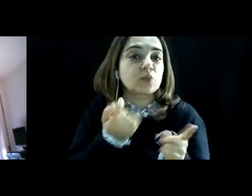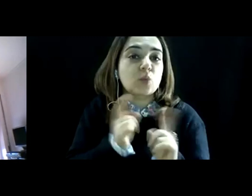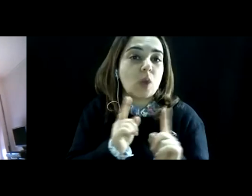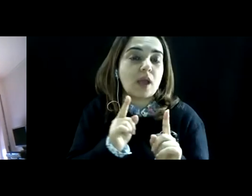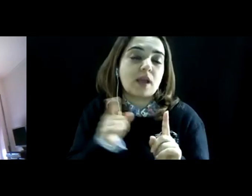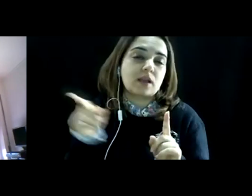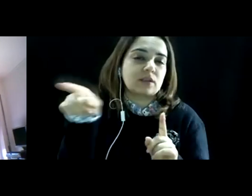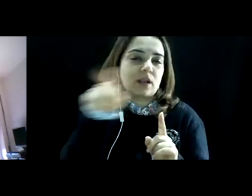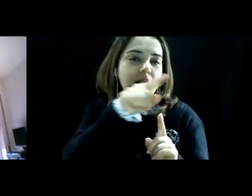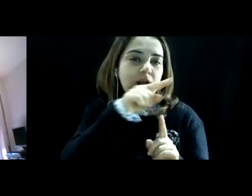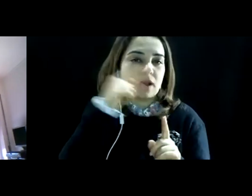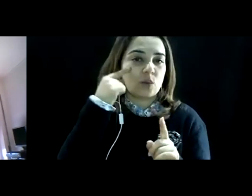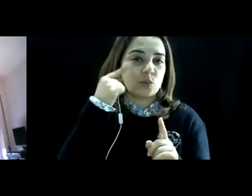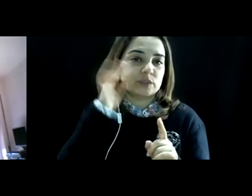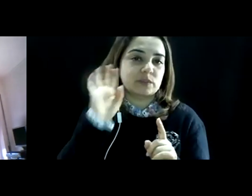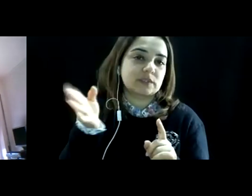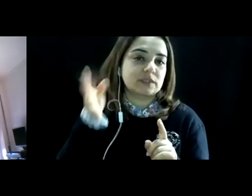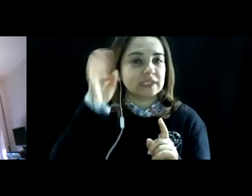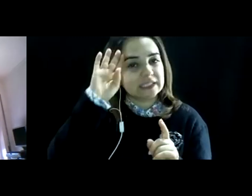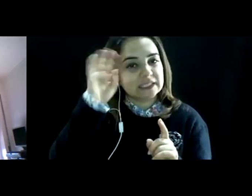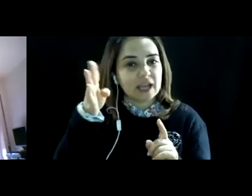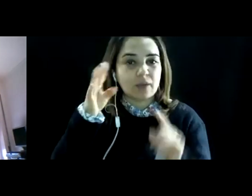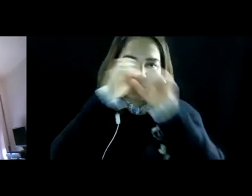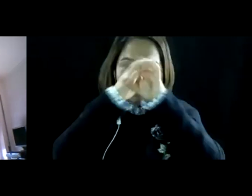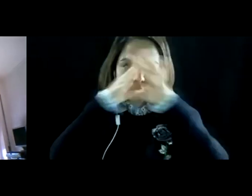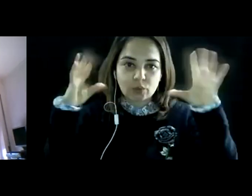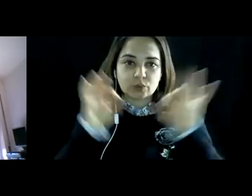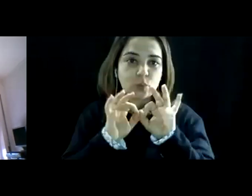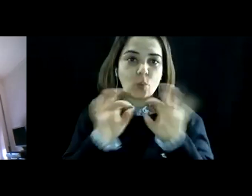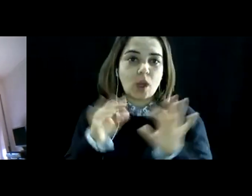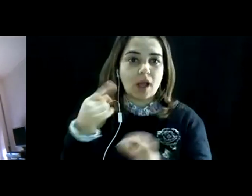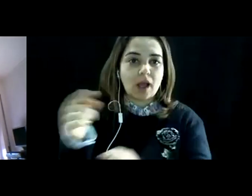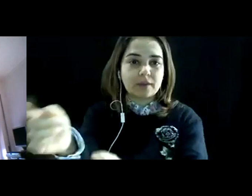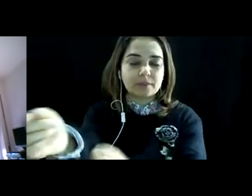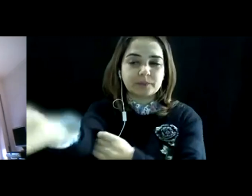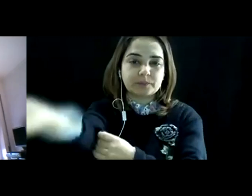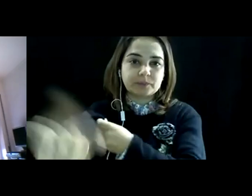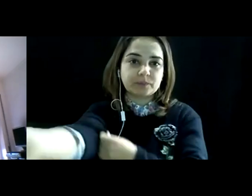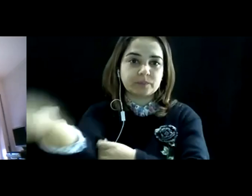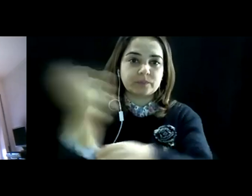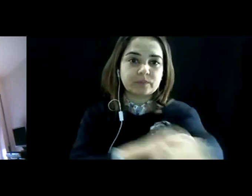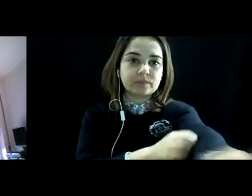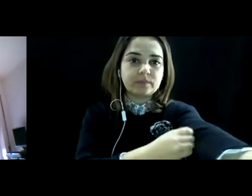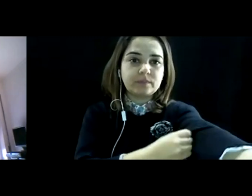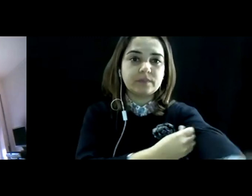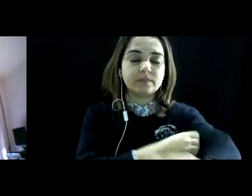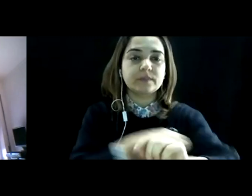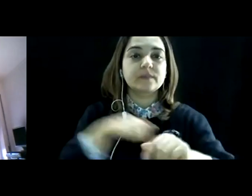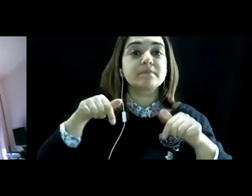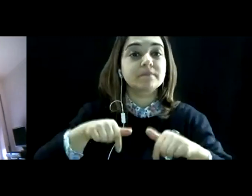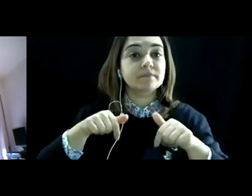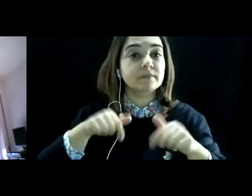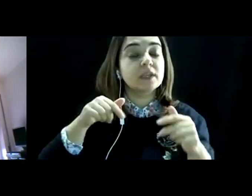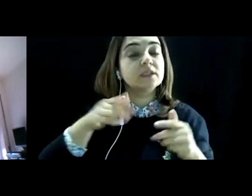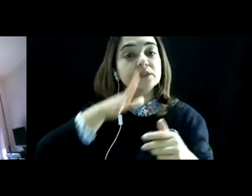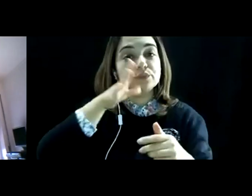algum conhecimento, chega mais ou menos às mesmas conclusões. O que eu posso dizer é que esses encontros, sendo muito importantes para